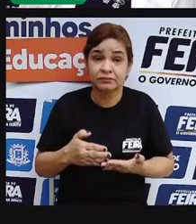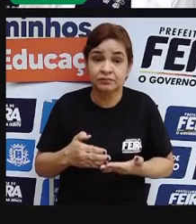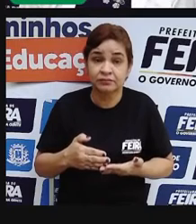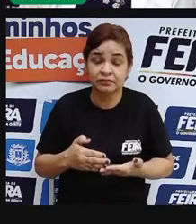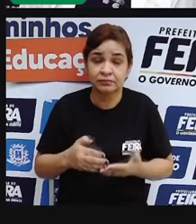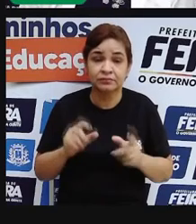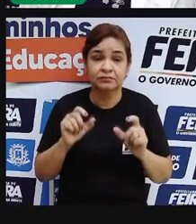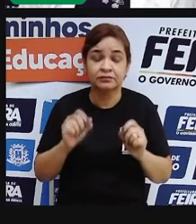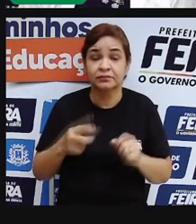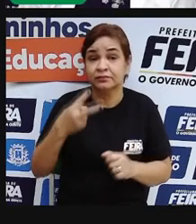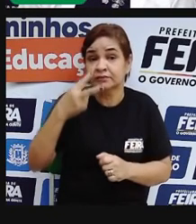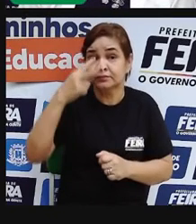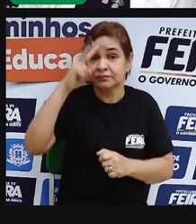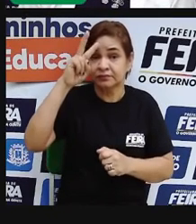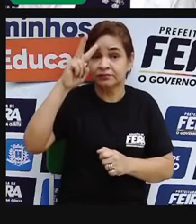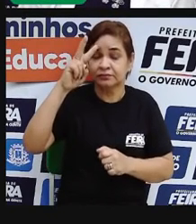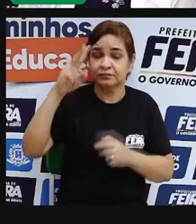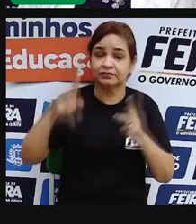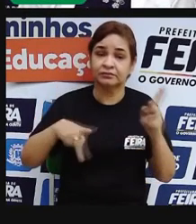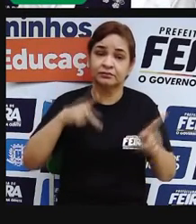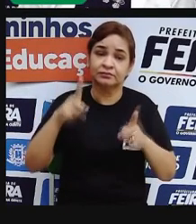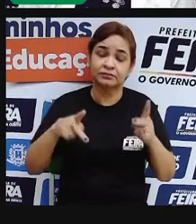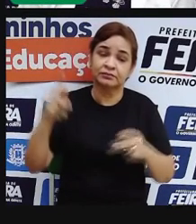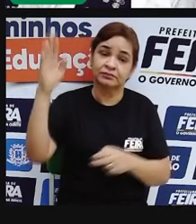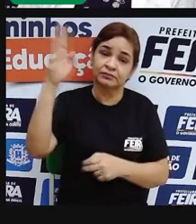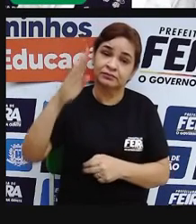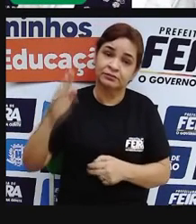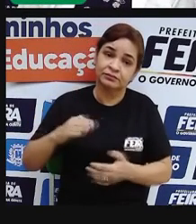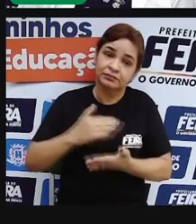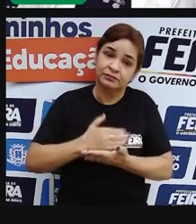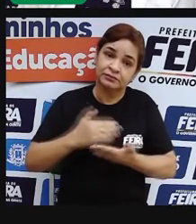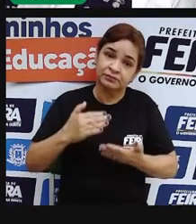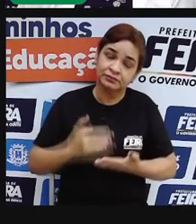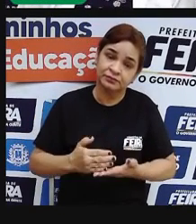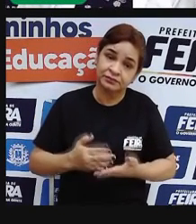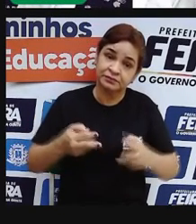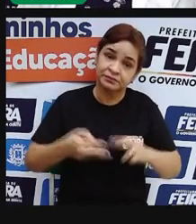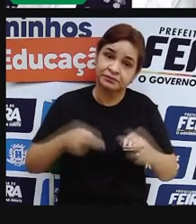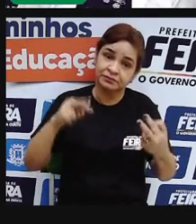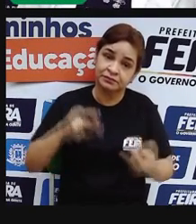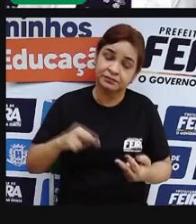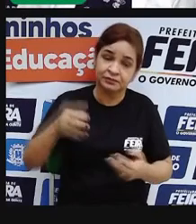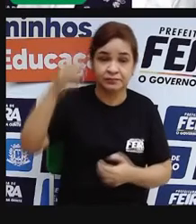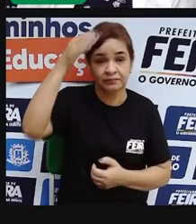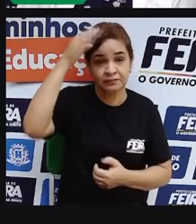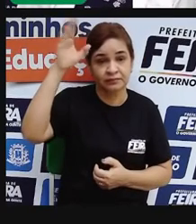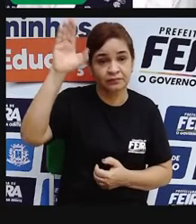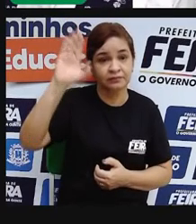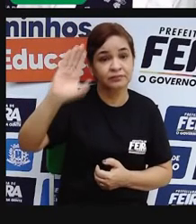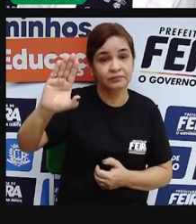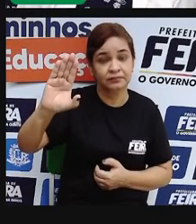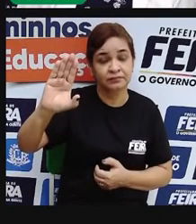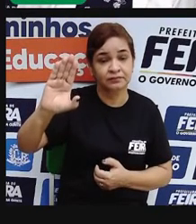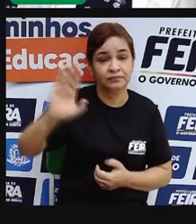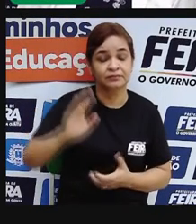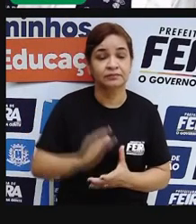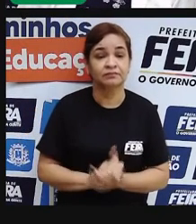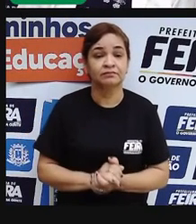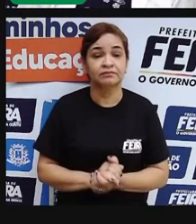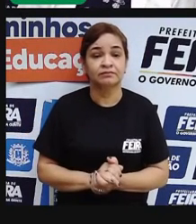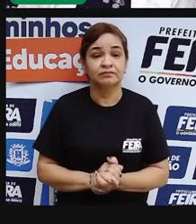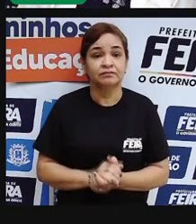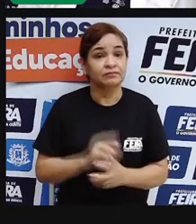ancestralidade do povo brasileiro a origem genética e cultural desse povo